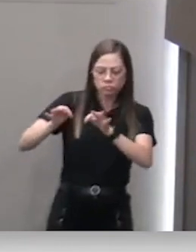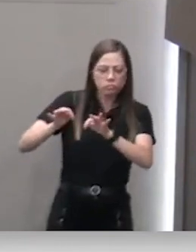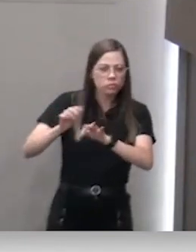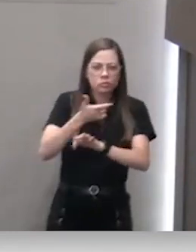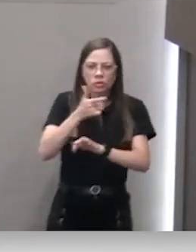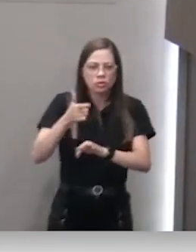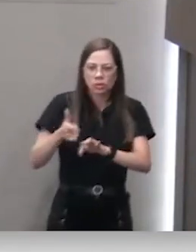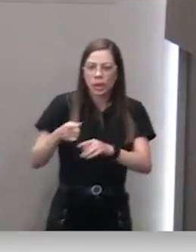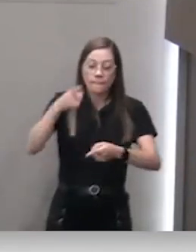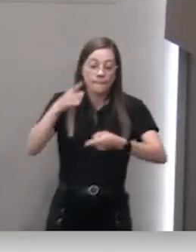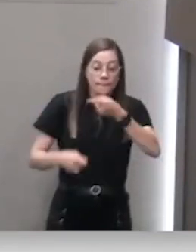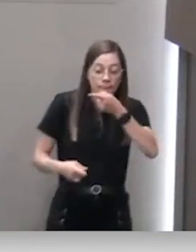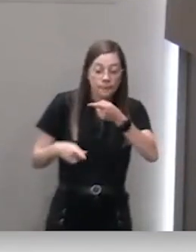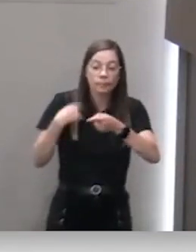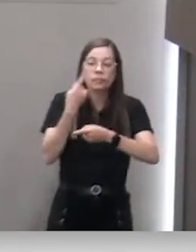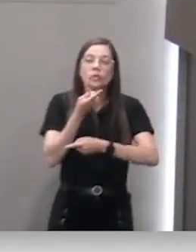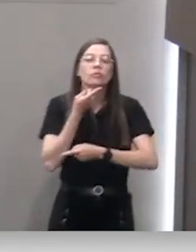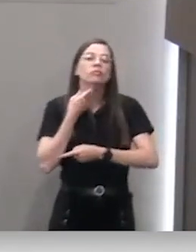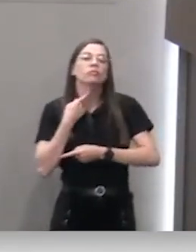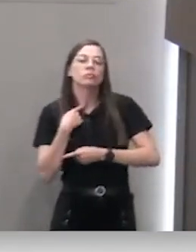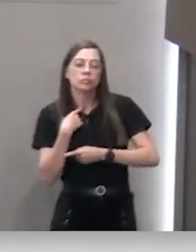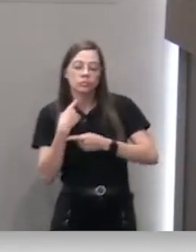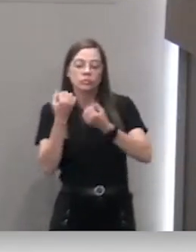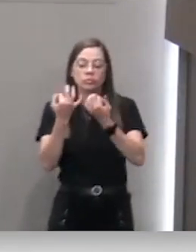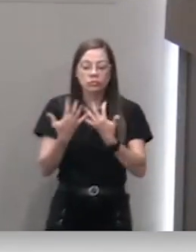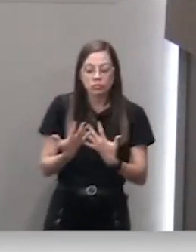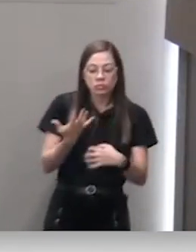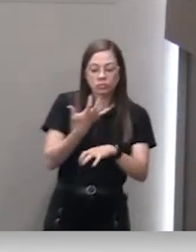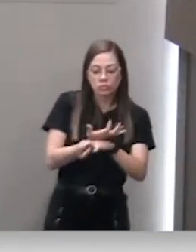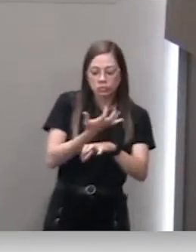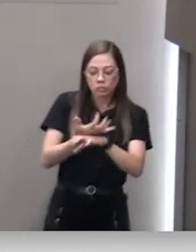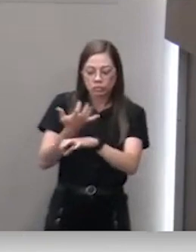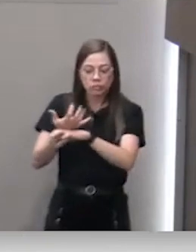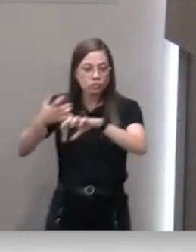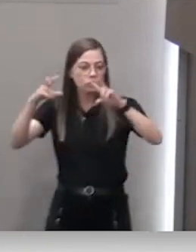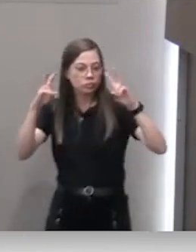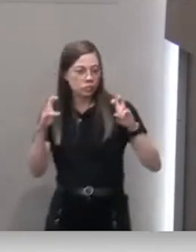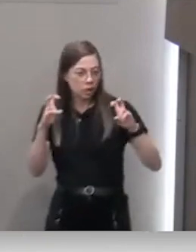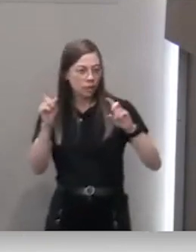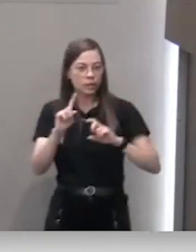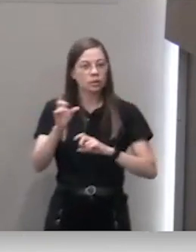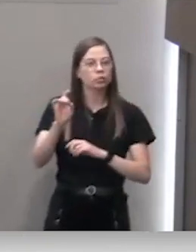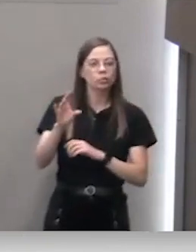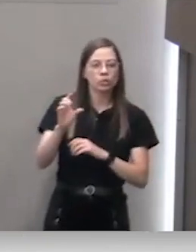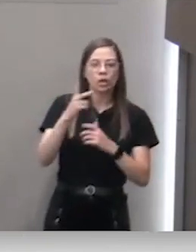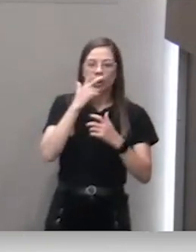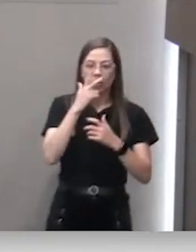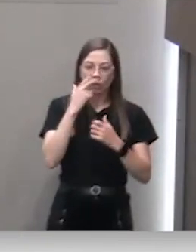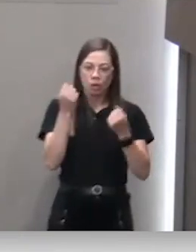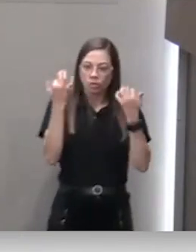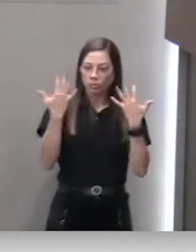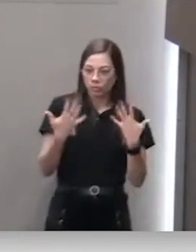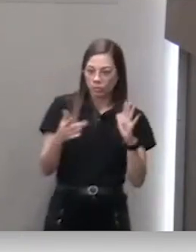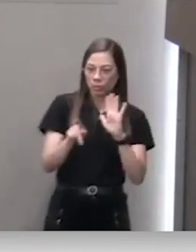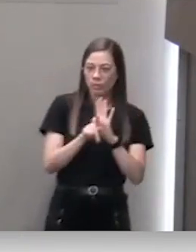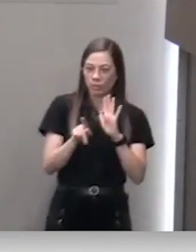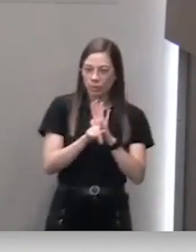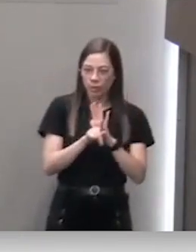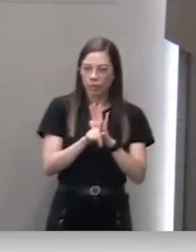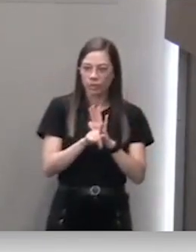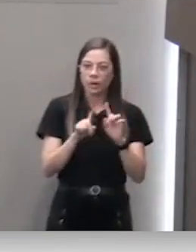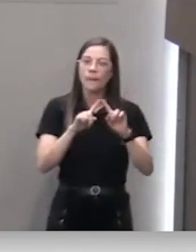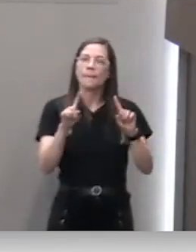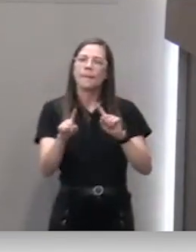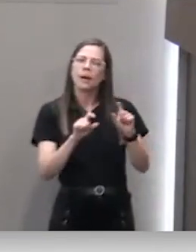restrição. Aliás, nós gostaríamos que dessem todas as matérias relativas a esse tema e não só uma pequena parte. Pode dar a